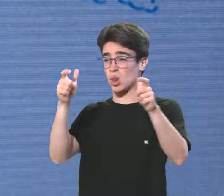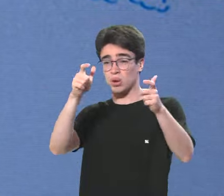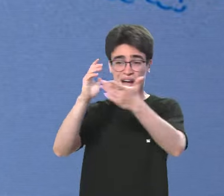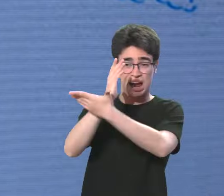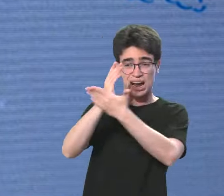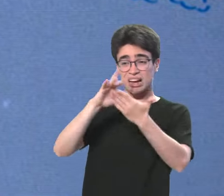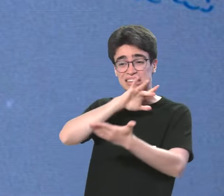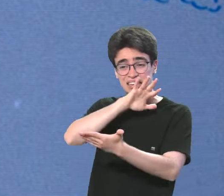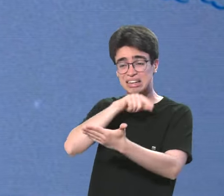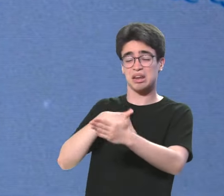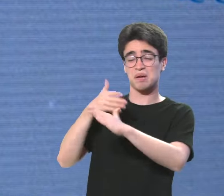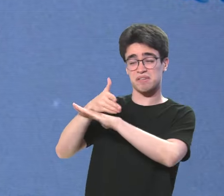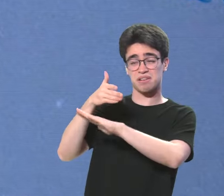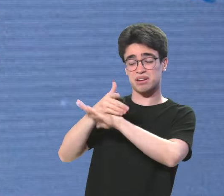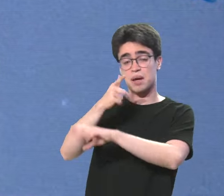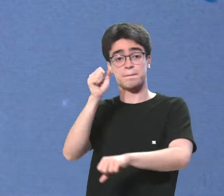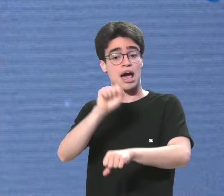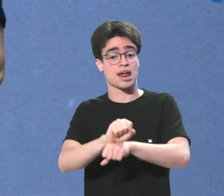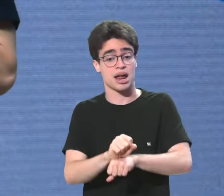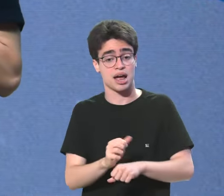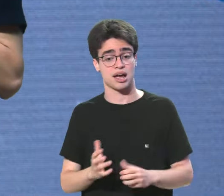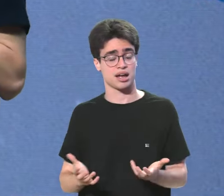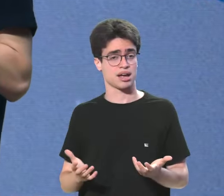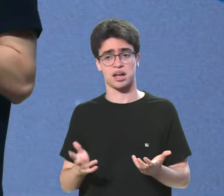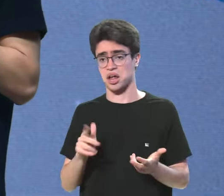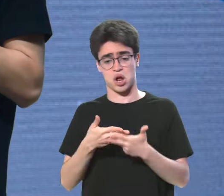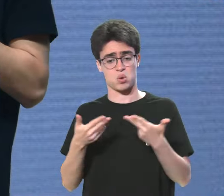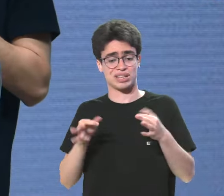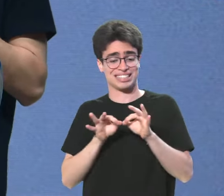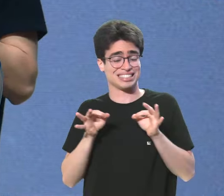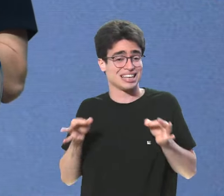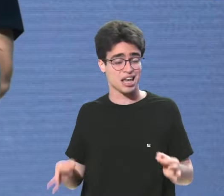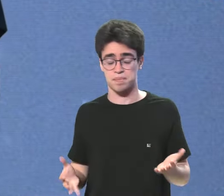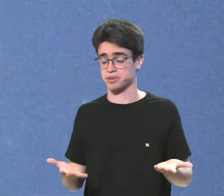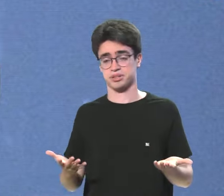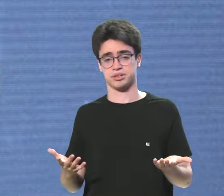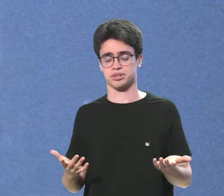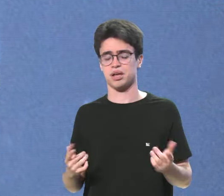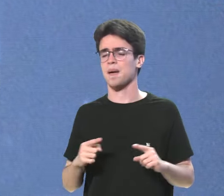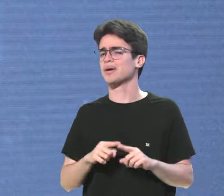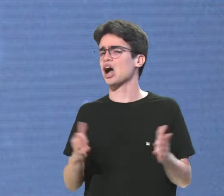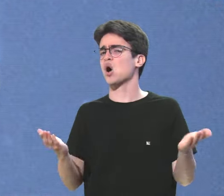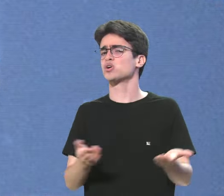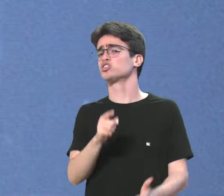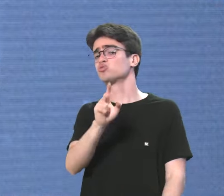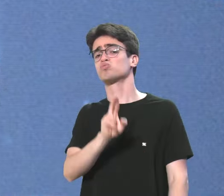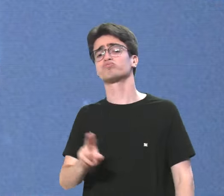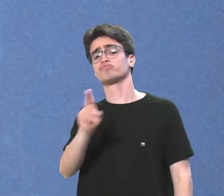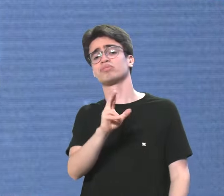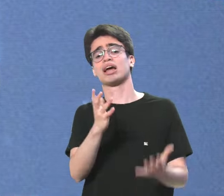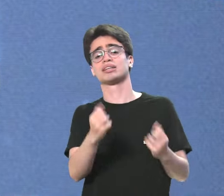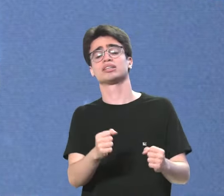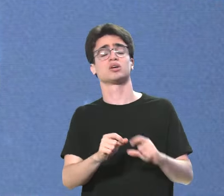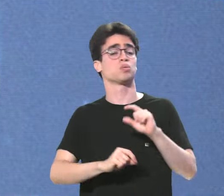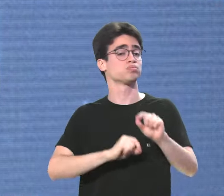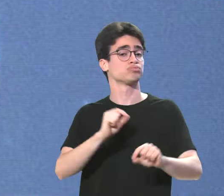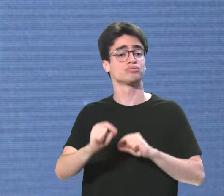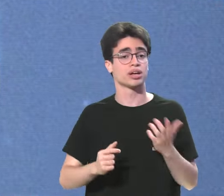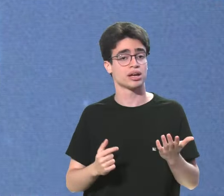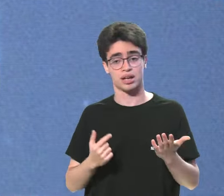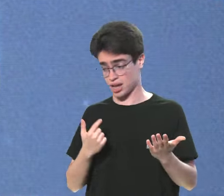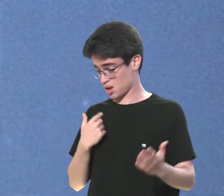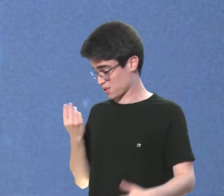alguns lugares são coisas muito simples de se fazer mas o que você tem que fazer hoje eu não posso te